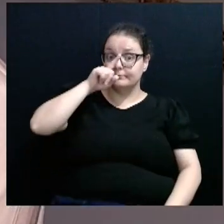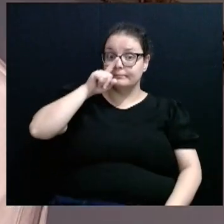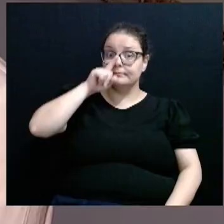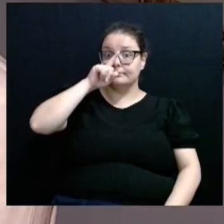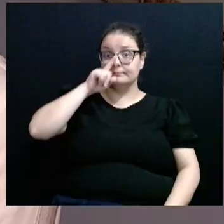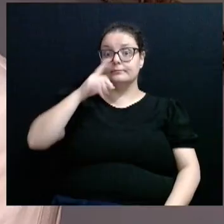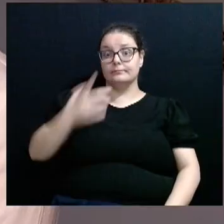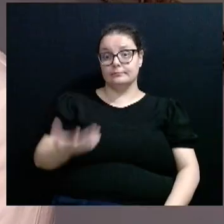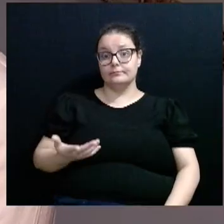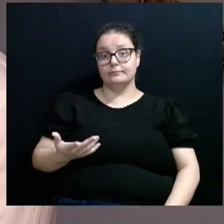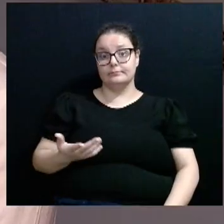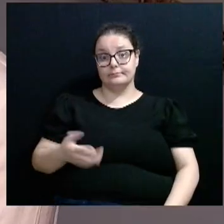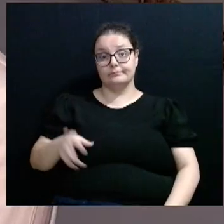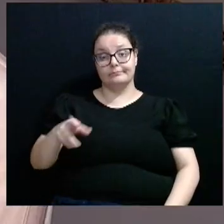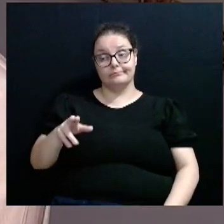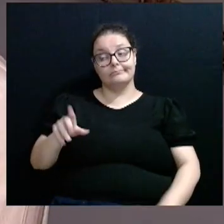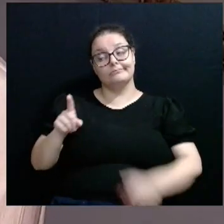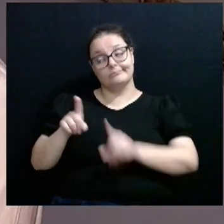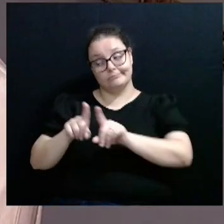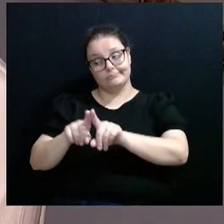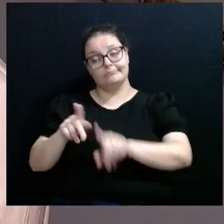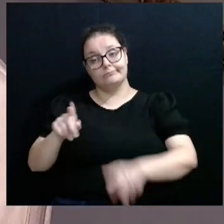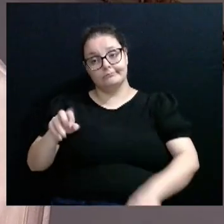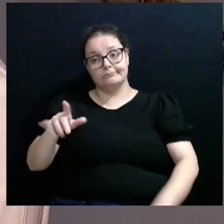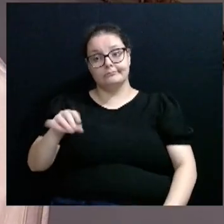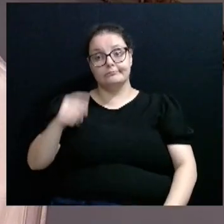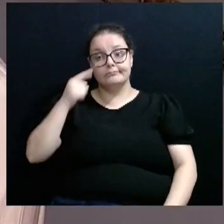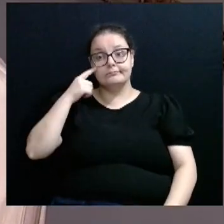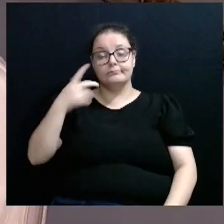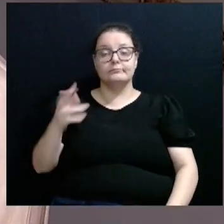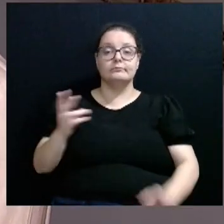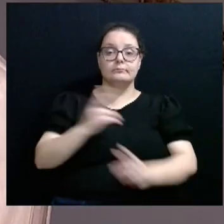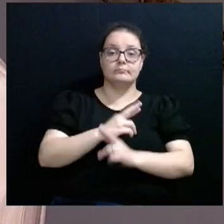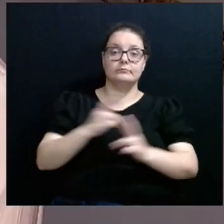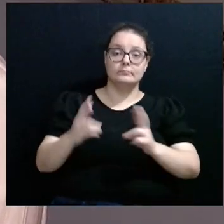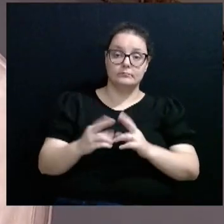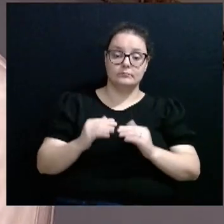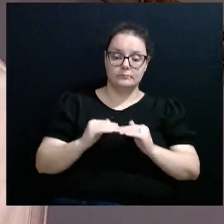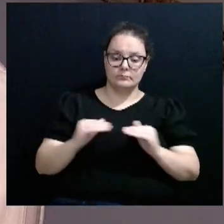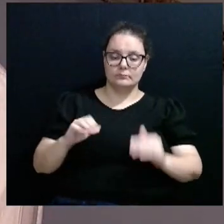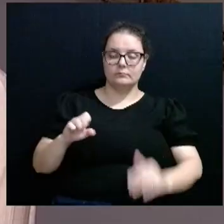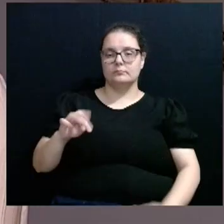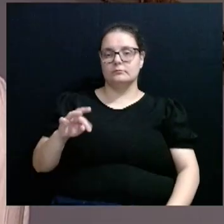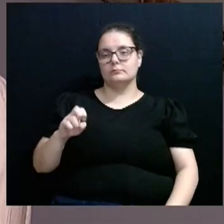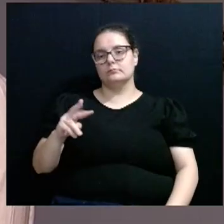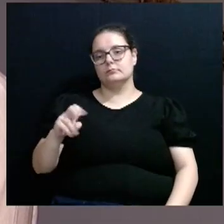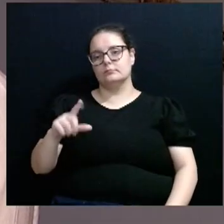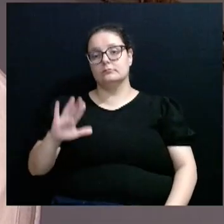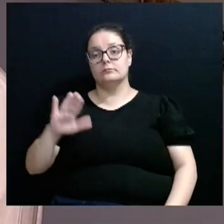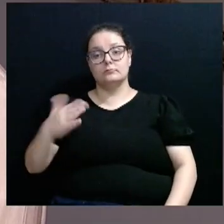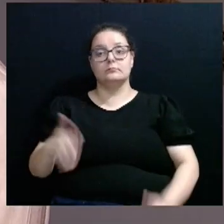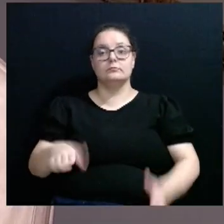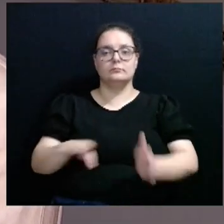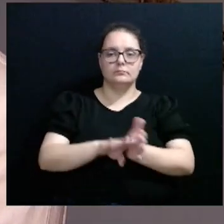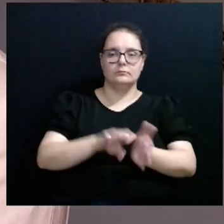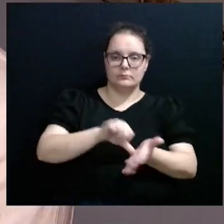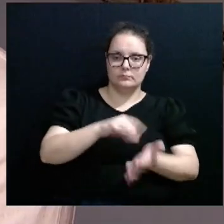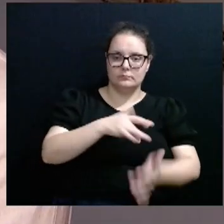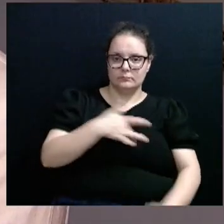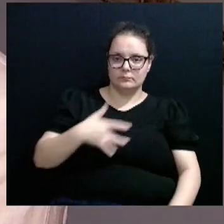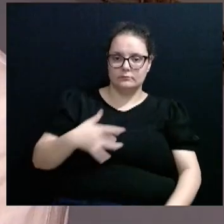parceiros e pela ideia de que essa relação é uma relação estável. Então, muitas vezes, quando chegam no posto de saúde também, né,